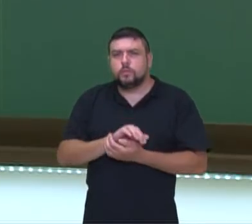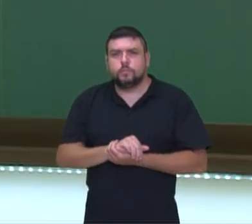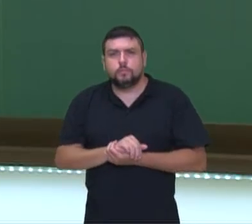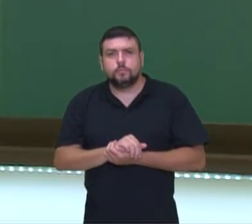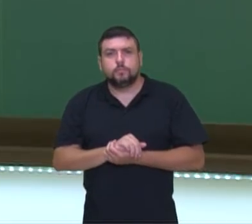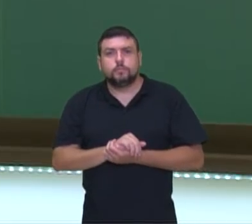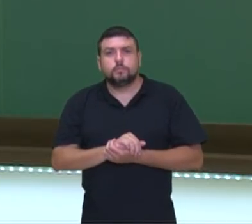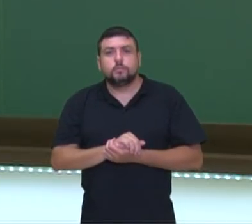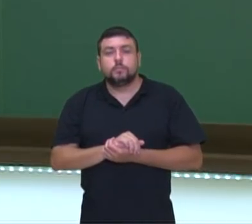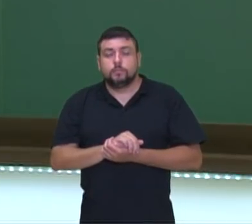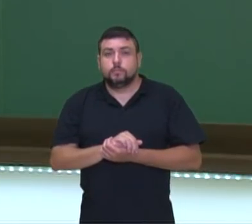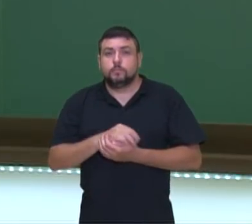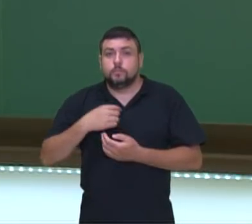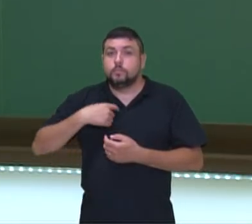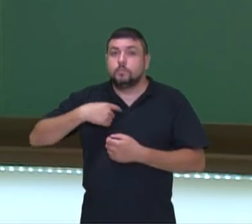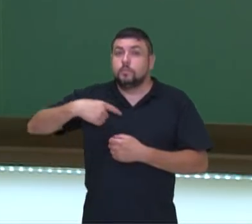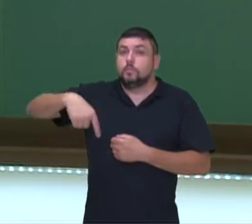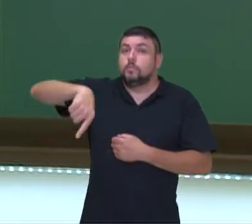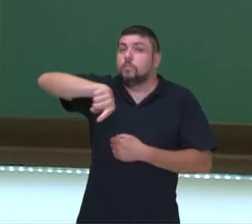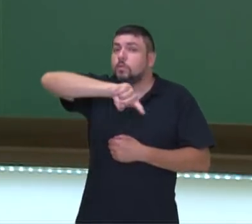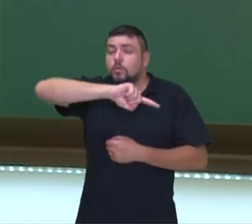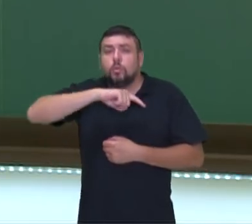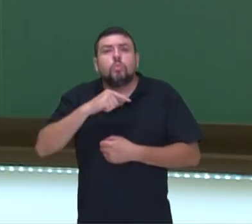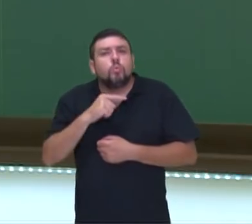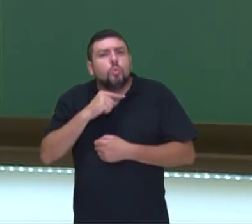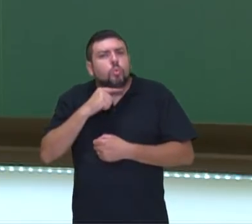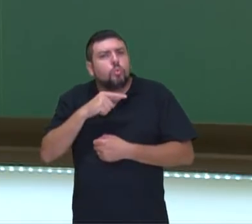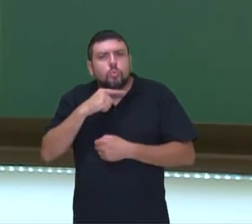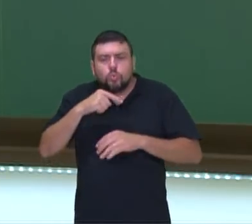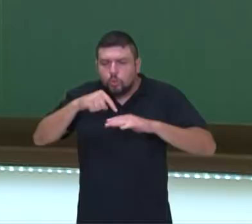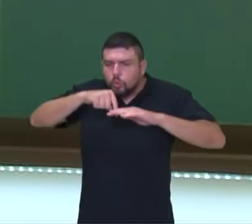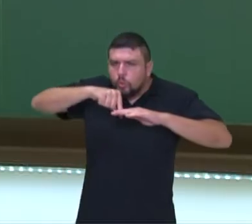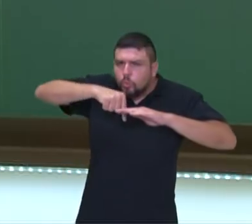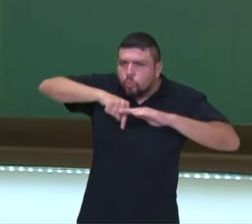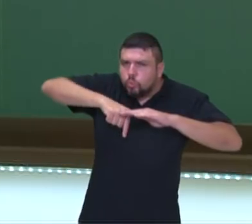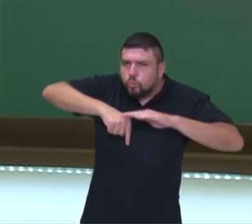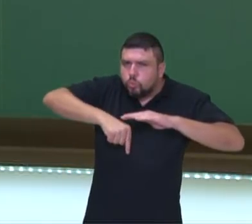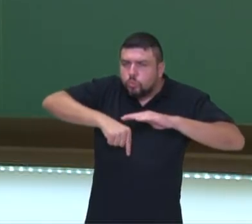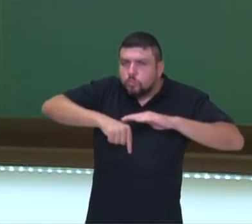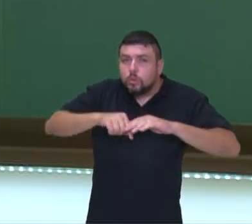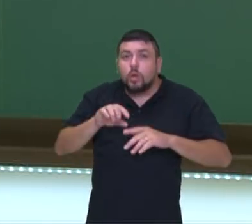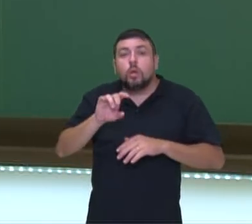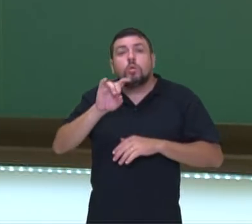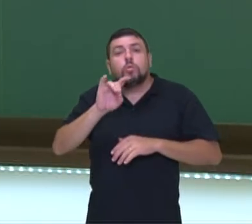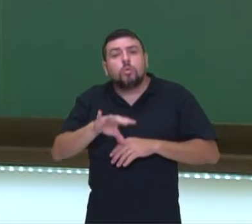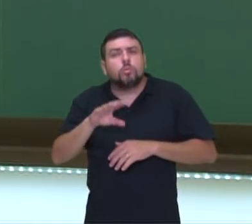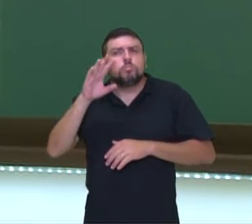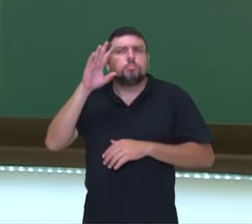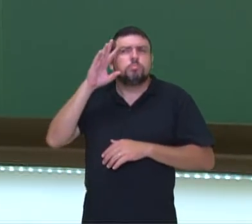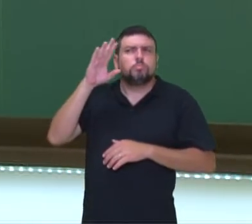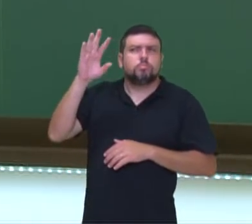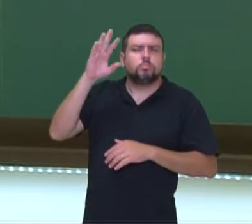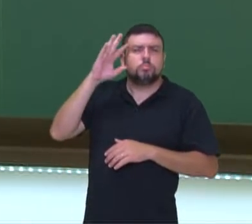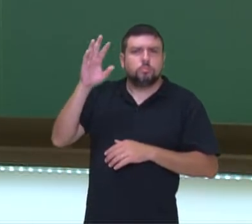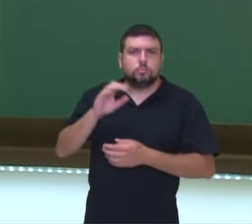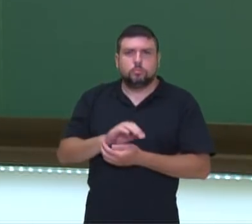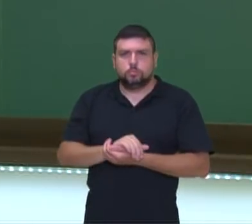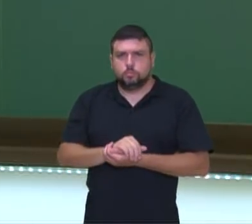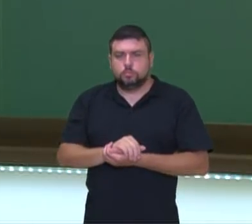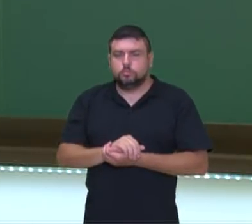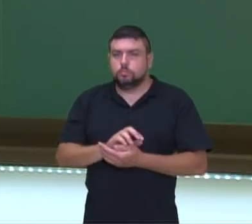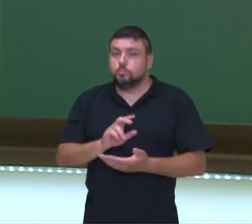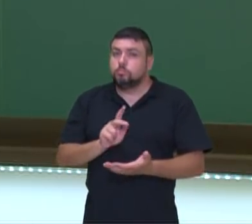não chegamos ao interior do planeta, nós só temos aquelas evidências indiretas, muito provavelmente